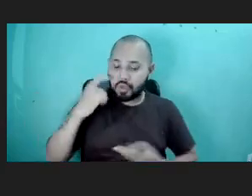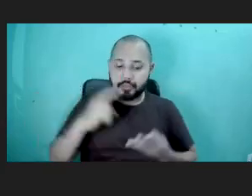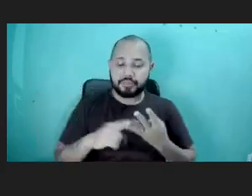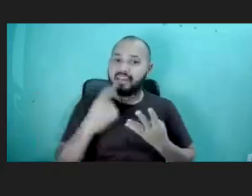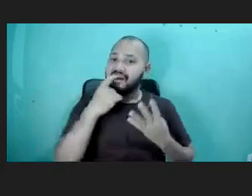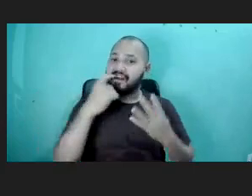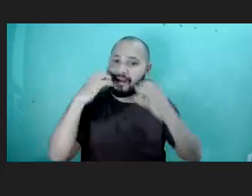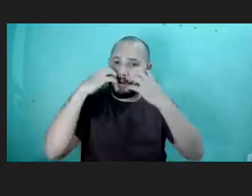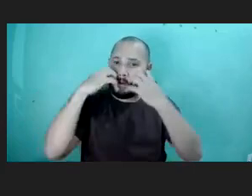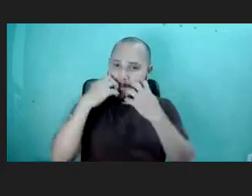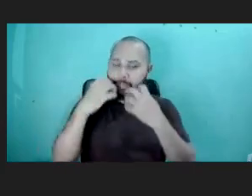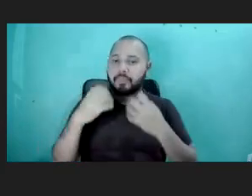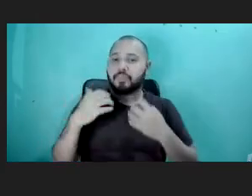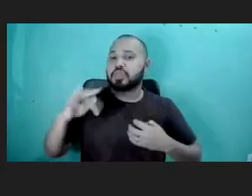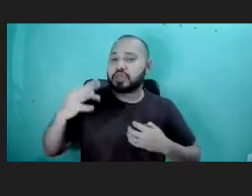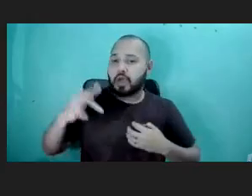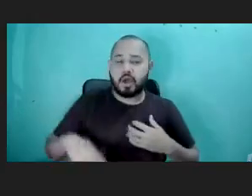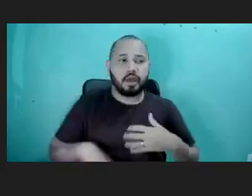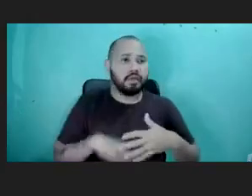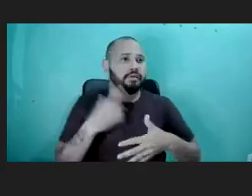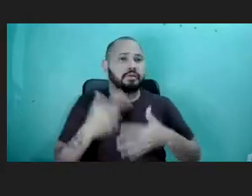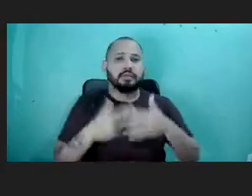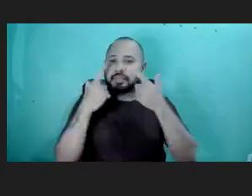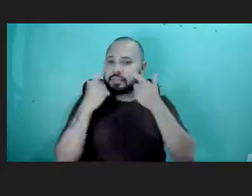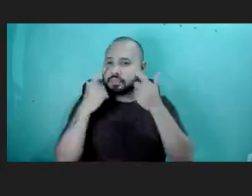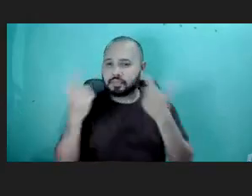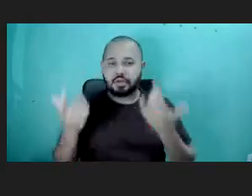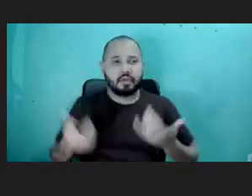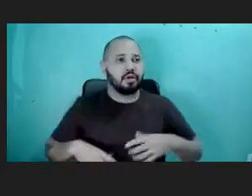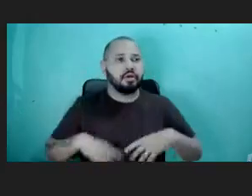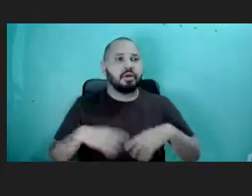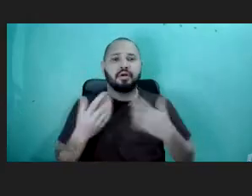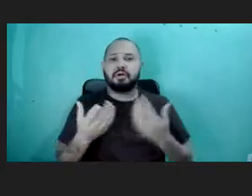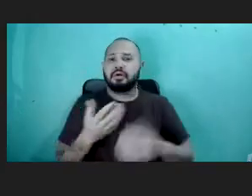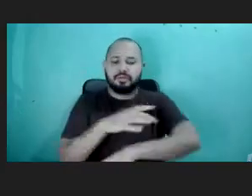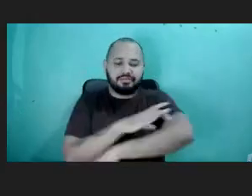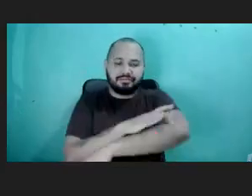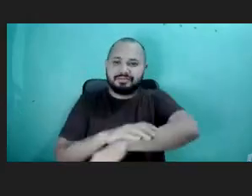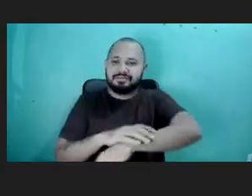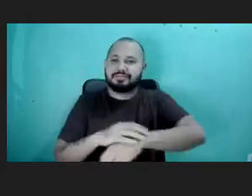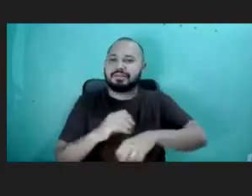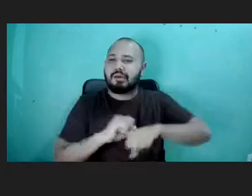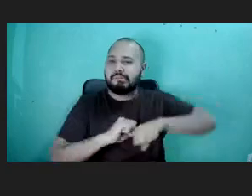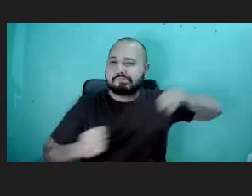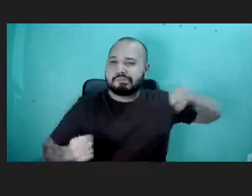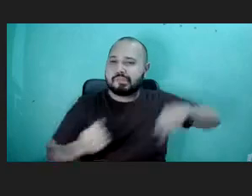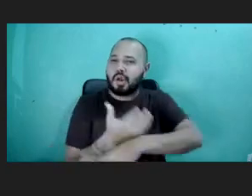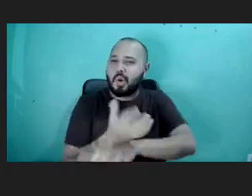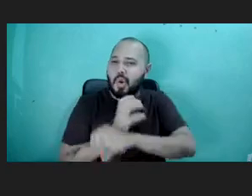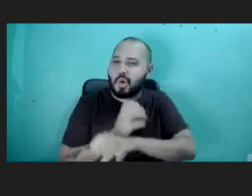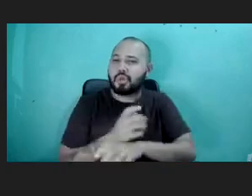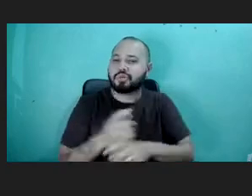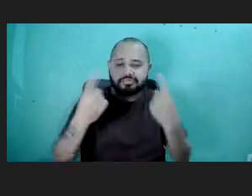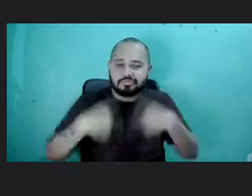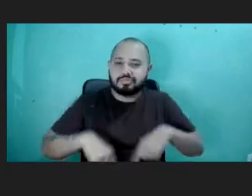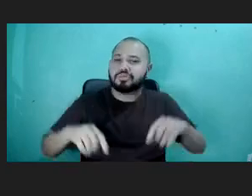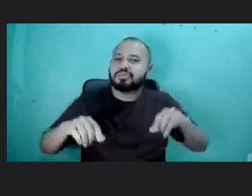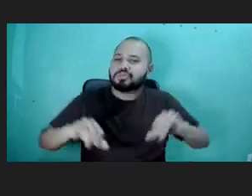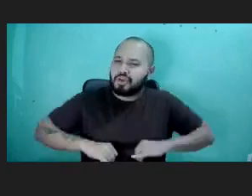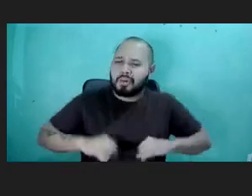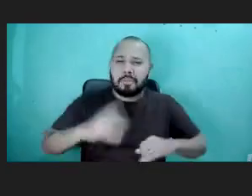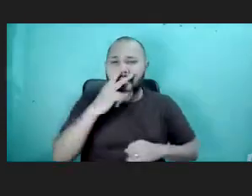o nosso corpo dói, porque os ossos crescem e os ossos doem, enfim. Essa relação aí que ela faz, né, com o